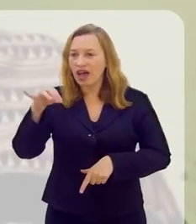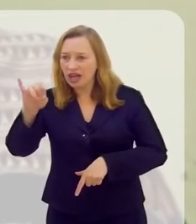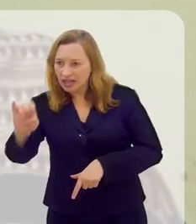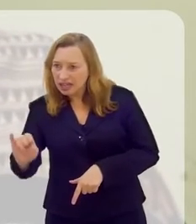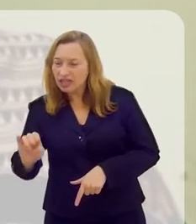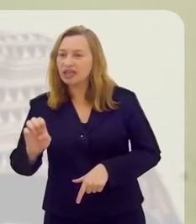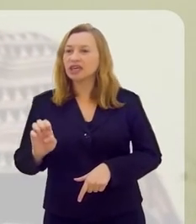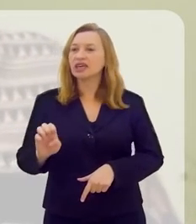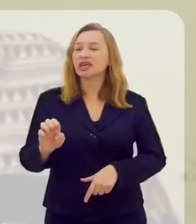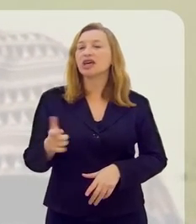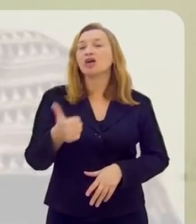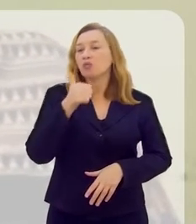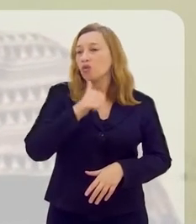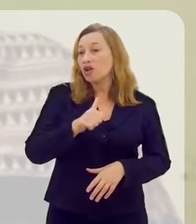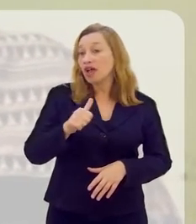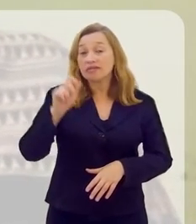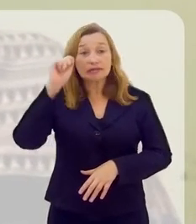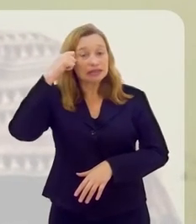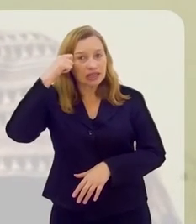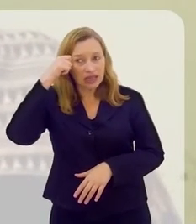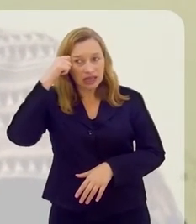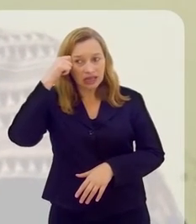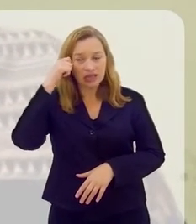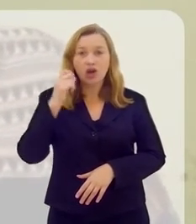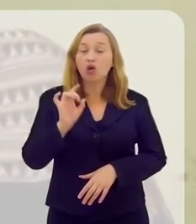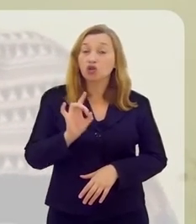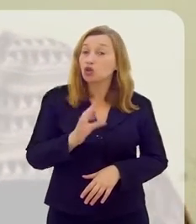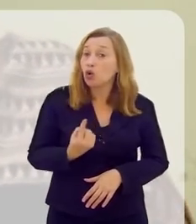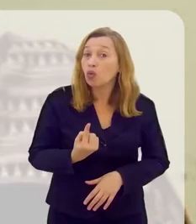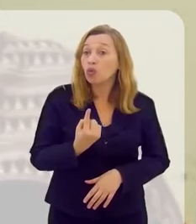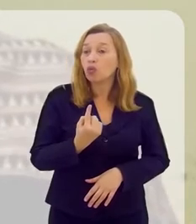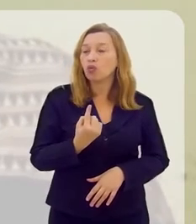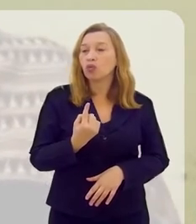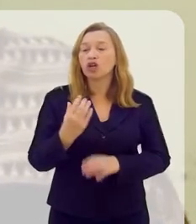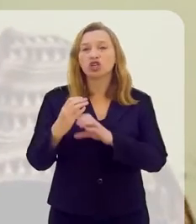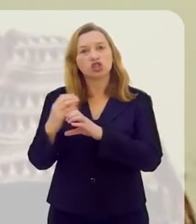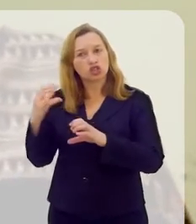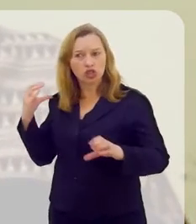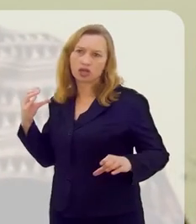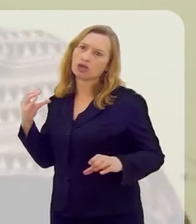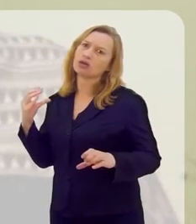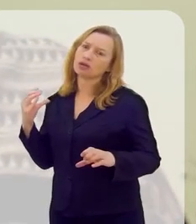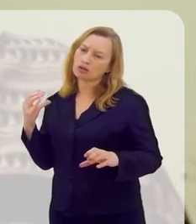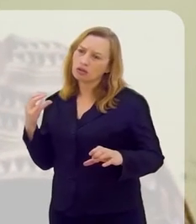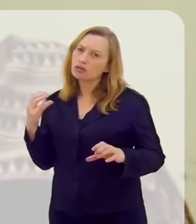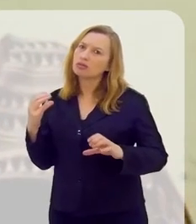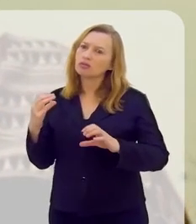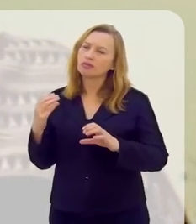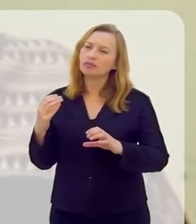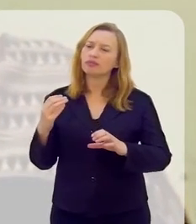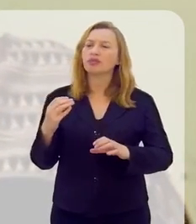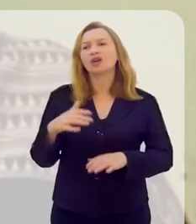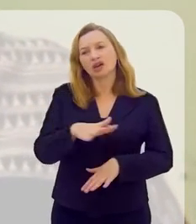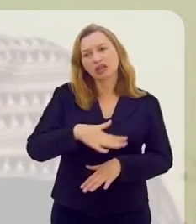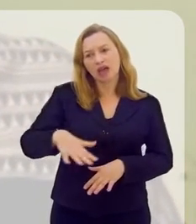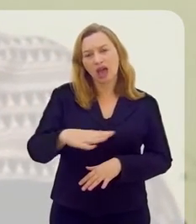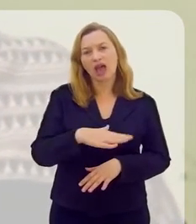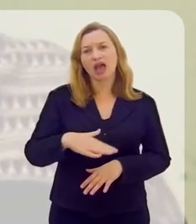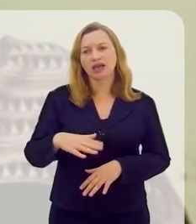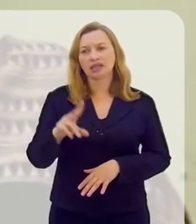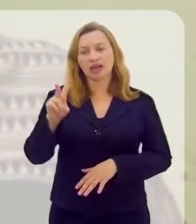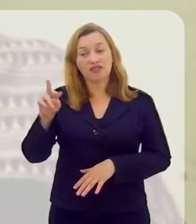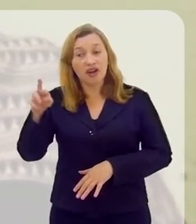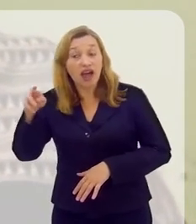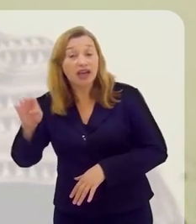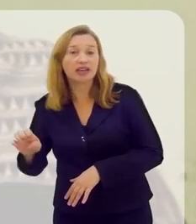das únicas mulheres negras, acho que fui a única engenheira, a única engenheira na área industrial da